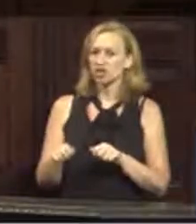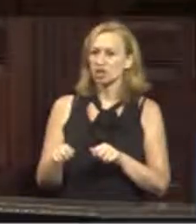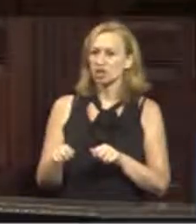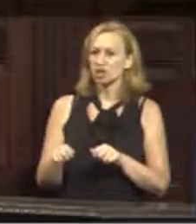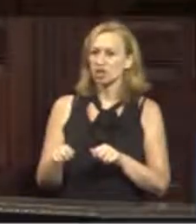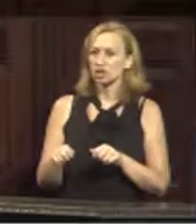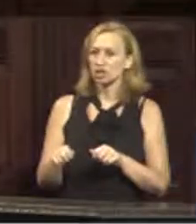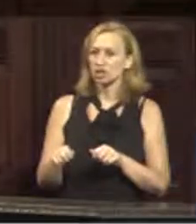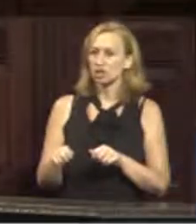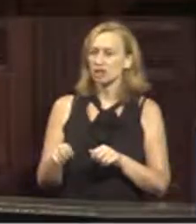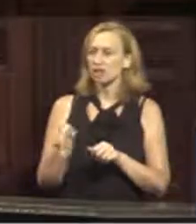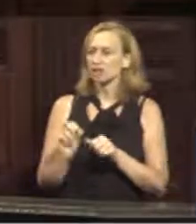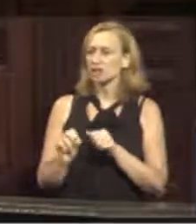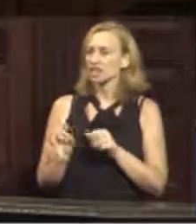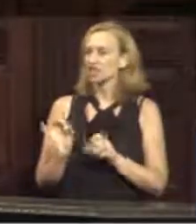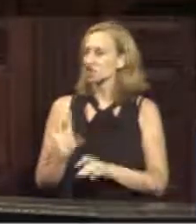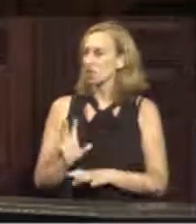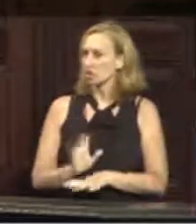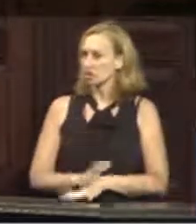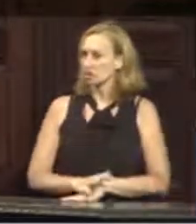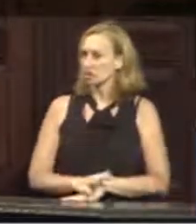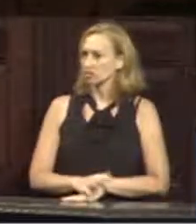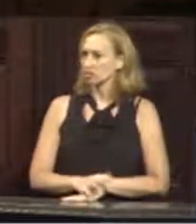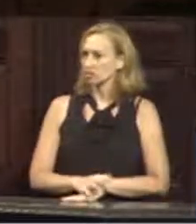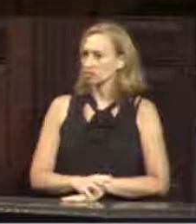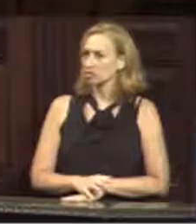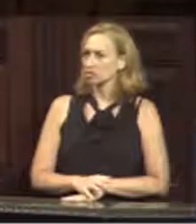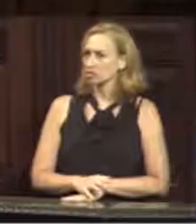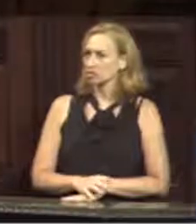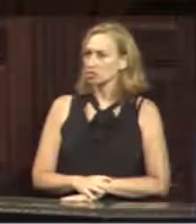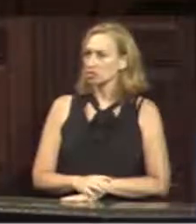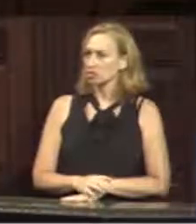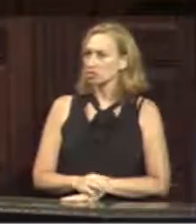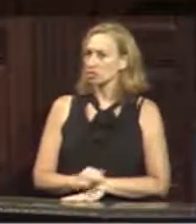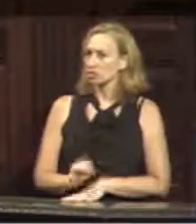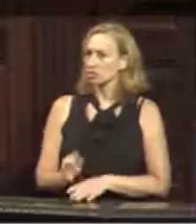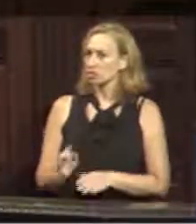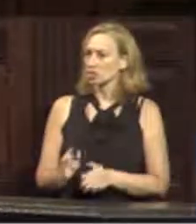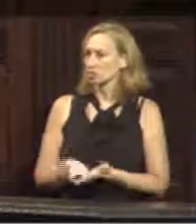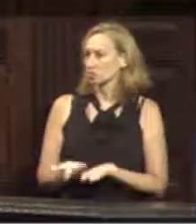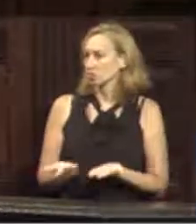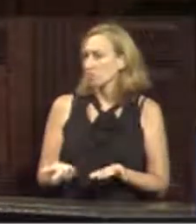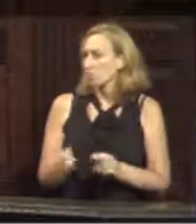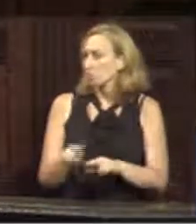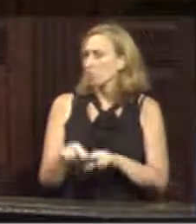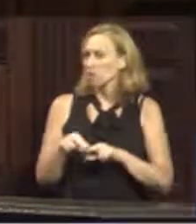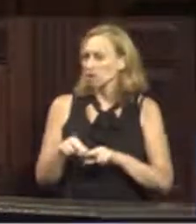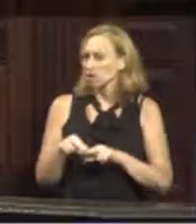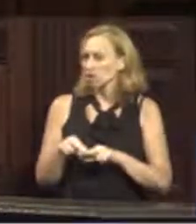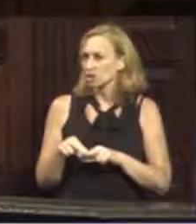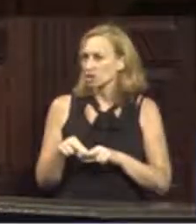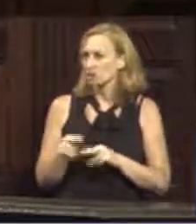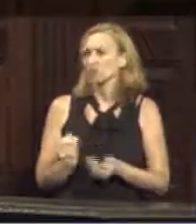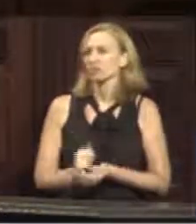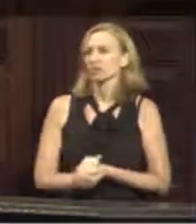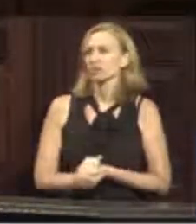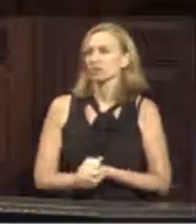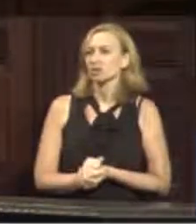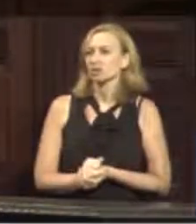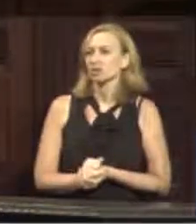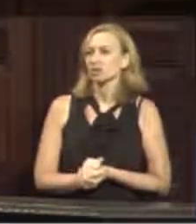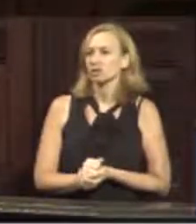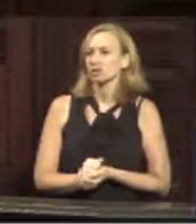o tem. Por isso, os ânimos ficaram aqui no parlamento